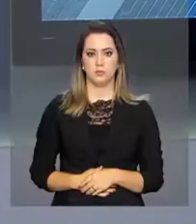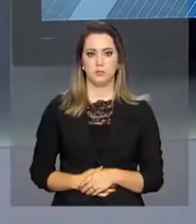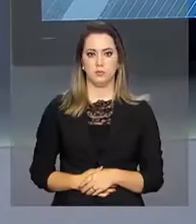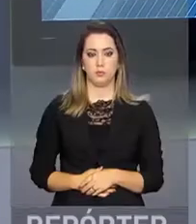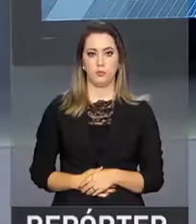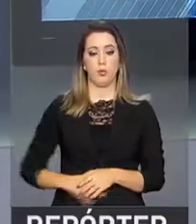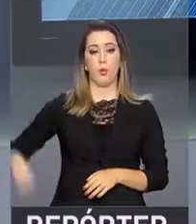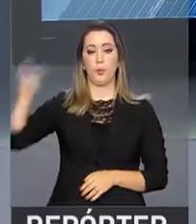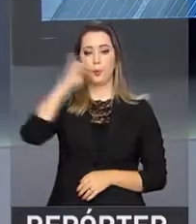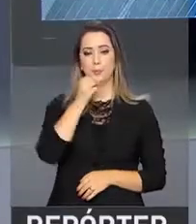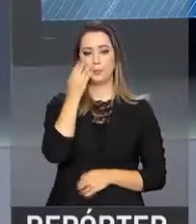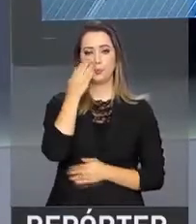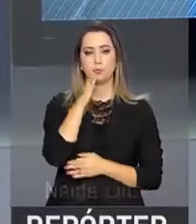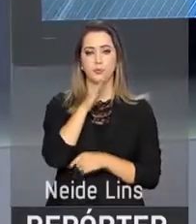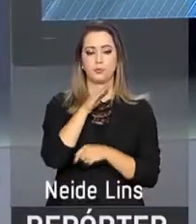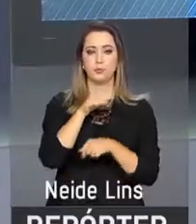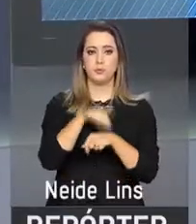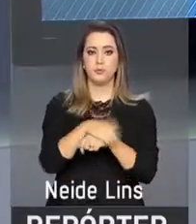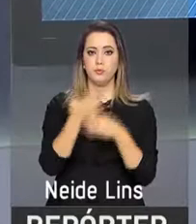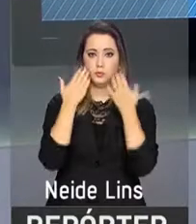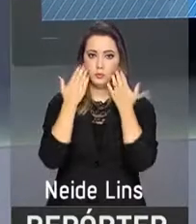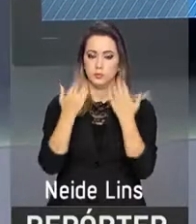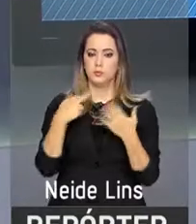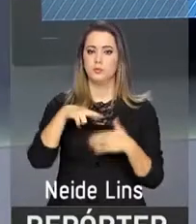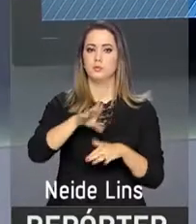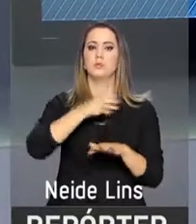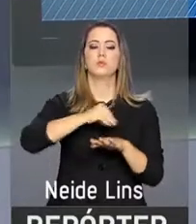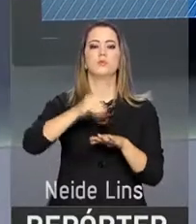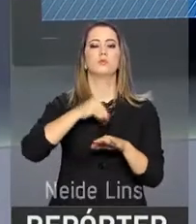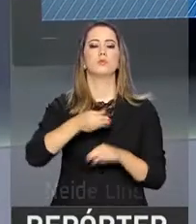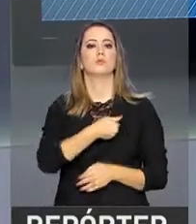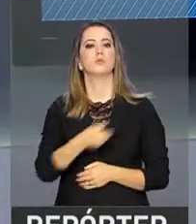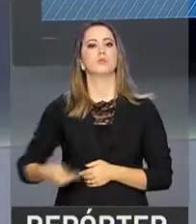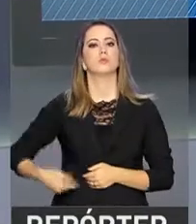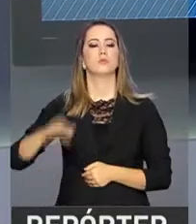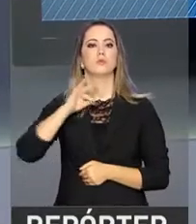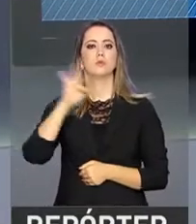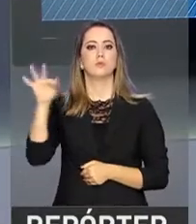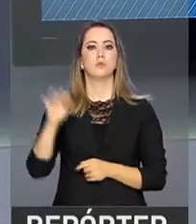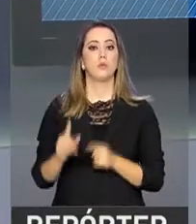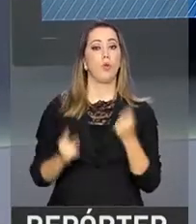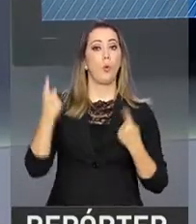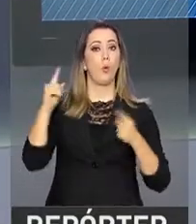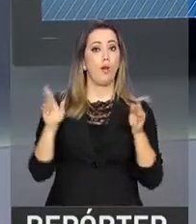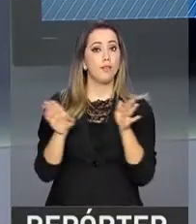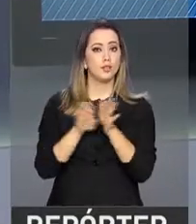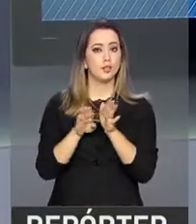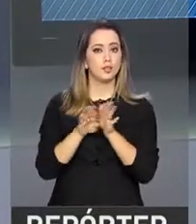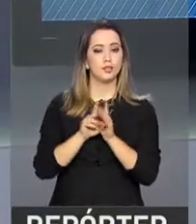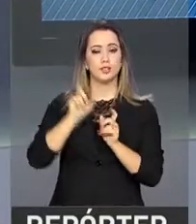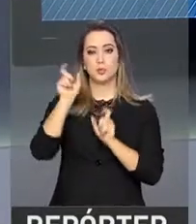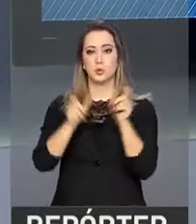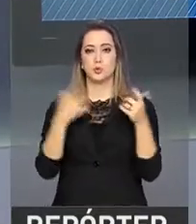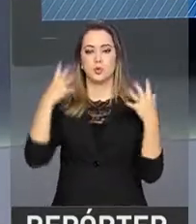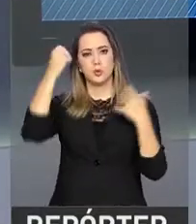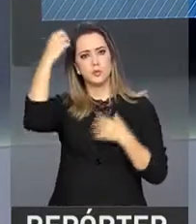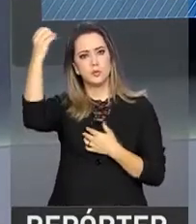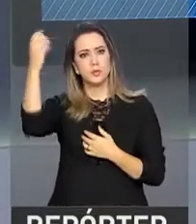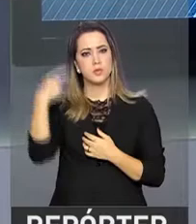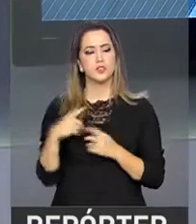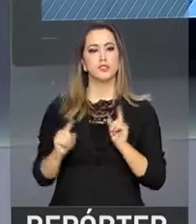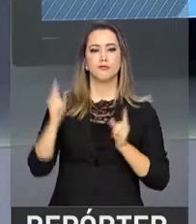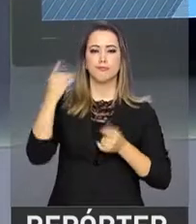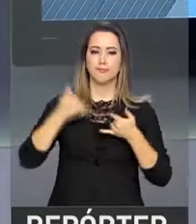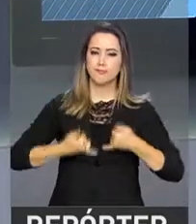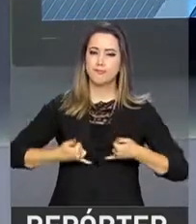Olá, boa noite. Estamos de volta com o repórter NBR e as notícias do governo federal. Com o carnaval chegando, muita gente vai viajar para cair